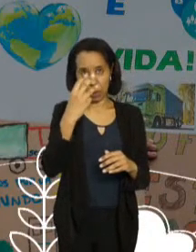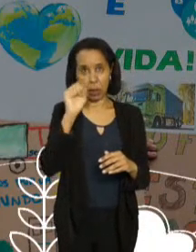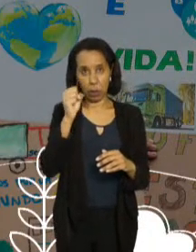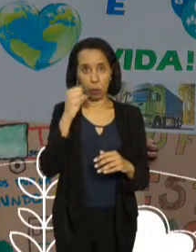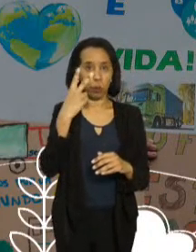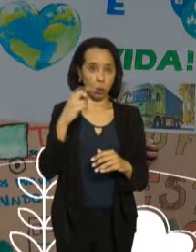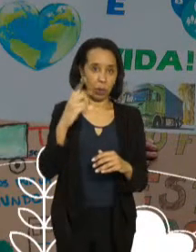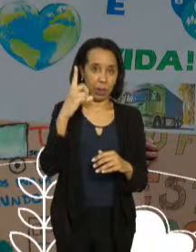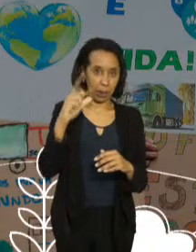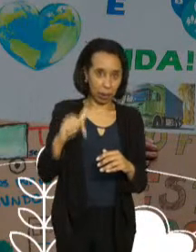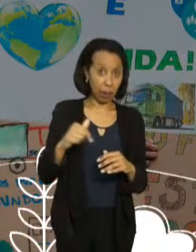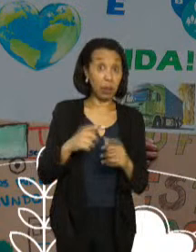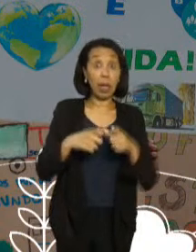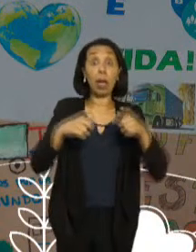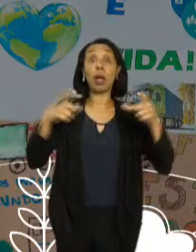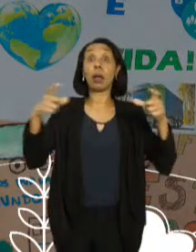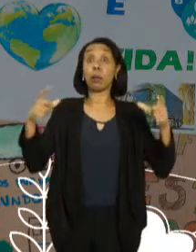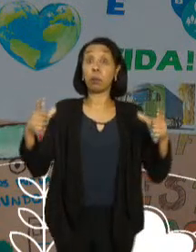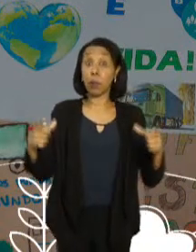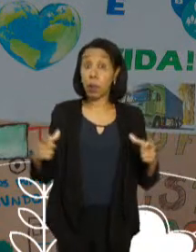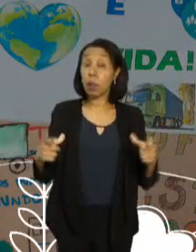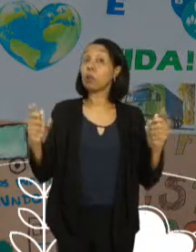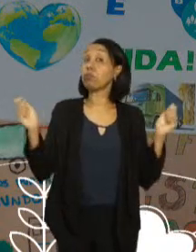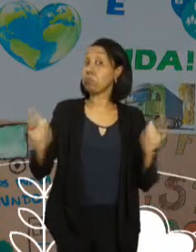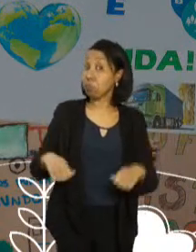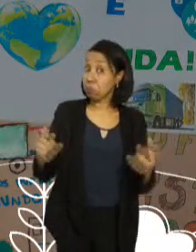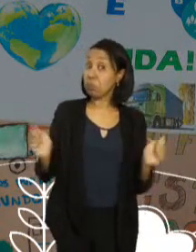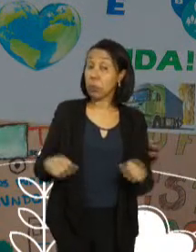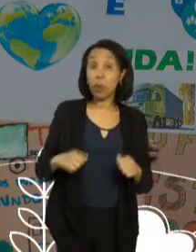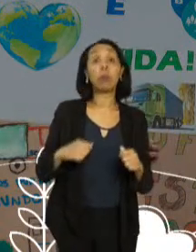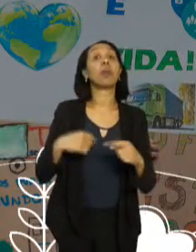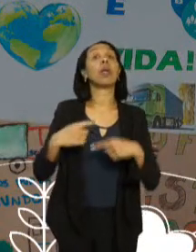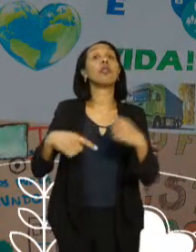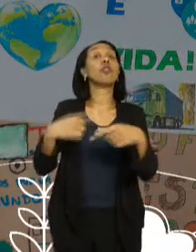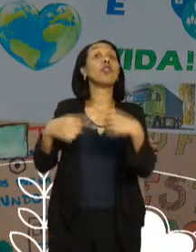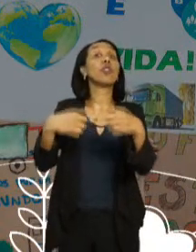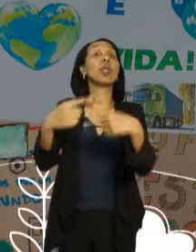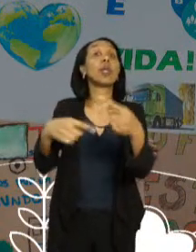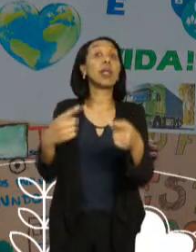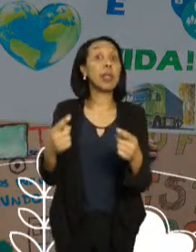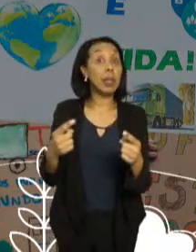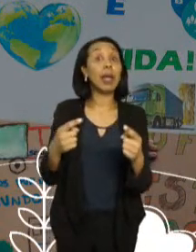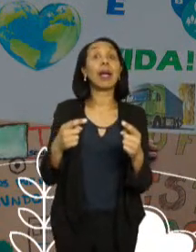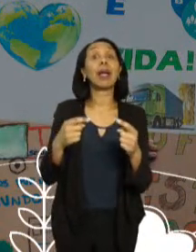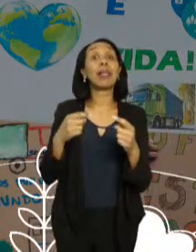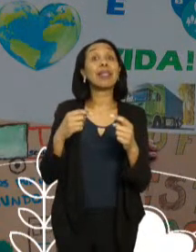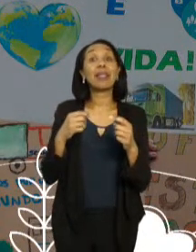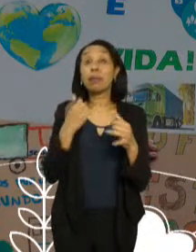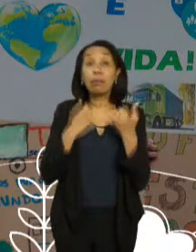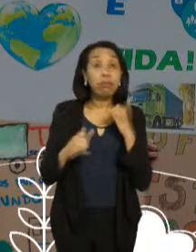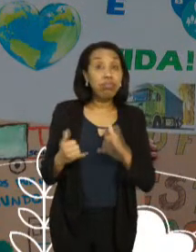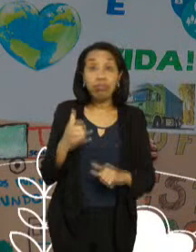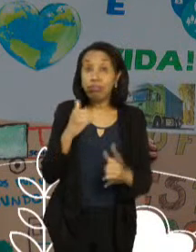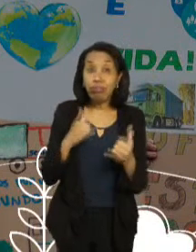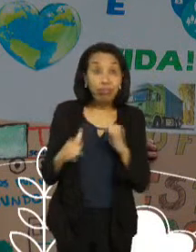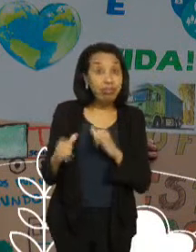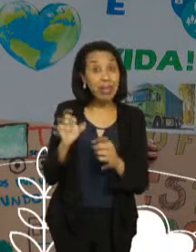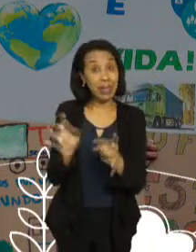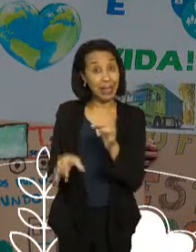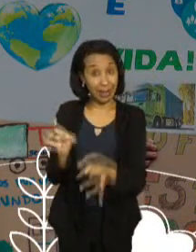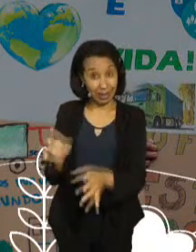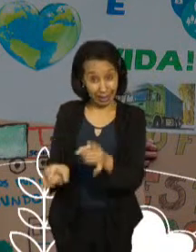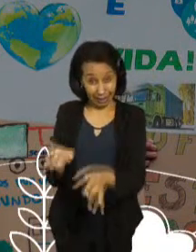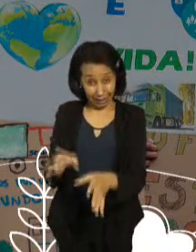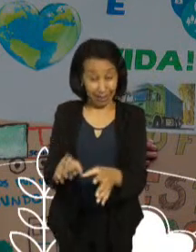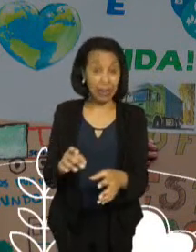ampliando a possibilidade de geração de energia a partir de resíduos sólidos. Então, nós vamos ter não só a produção de